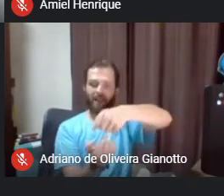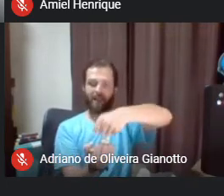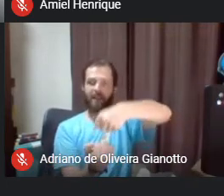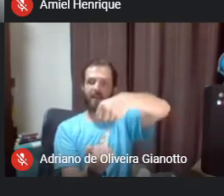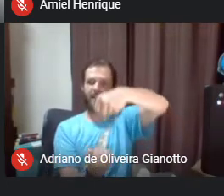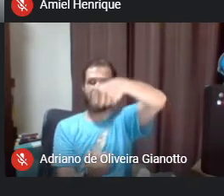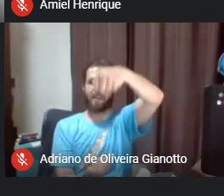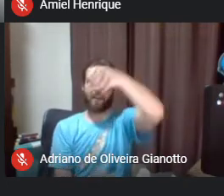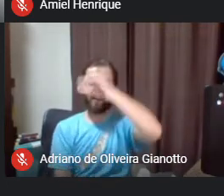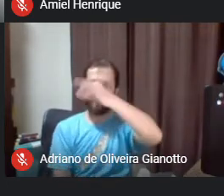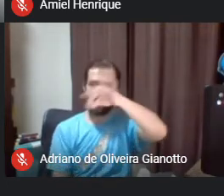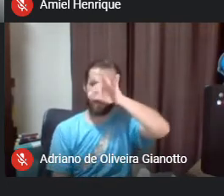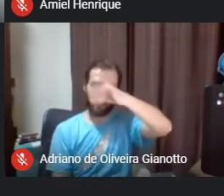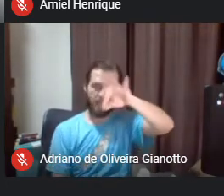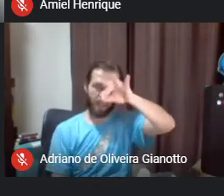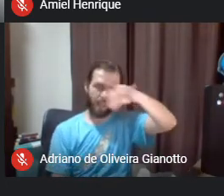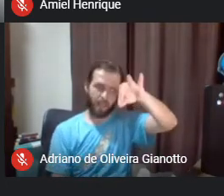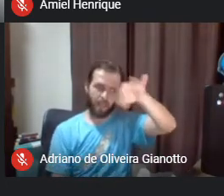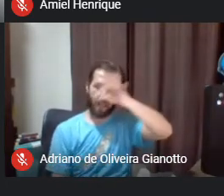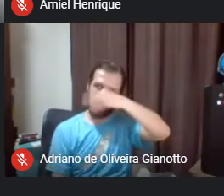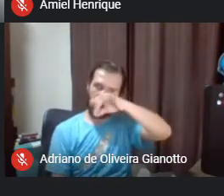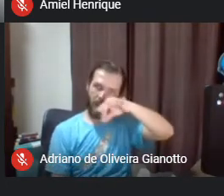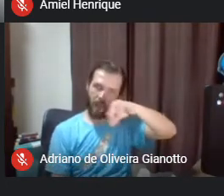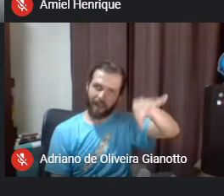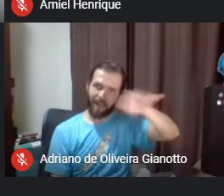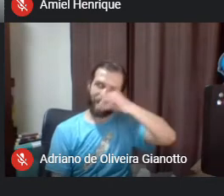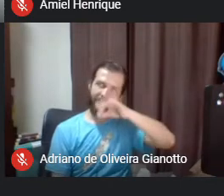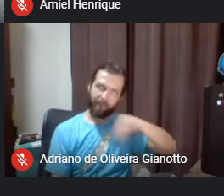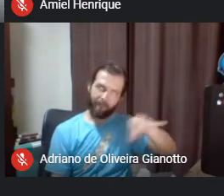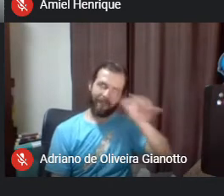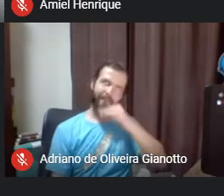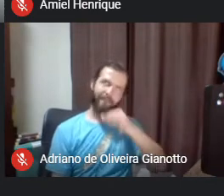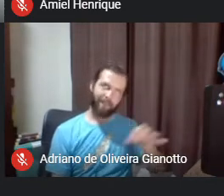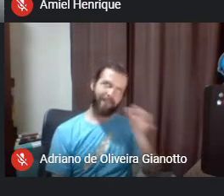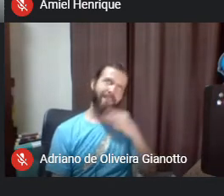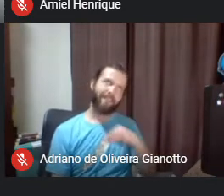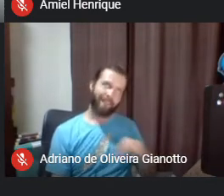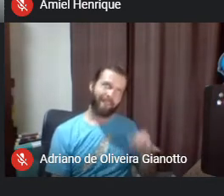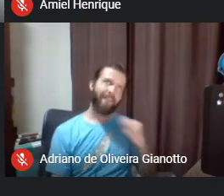pena e começou a redigir um pergaminho. E começou a